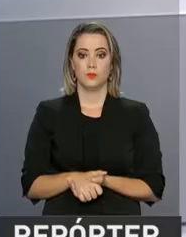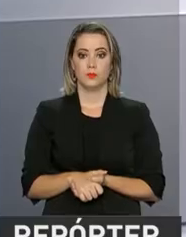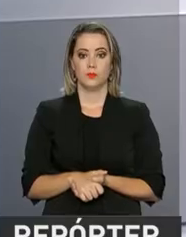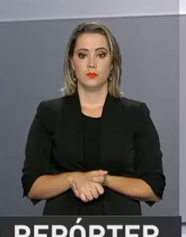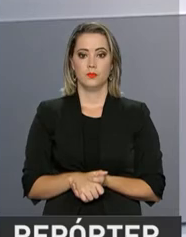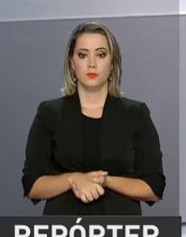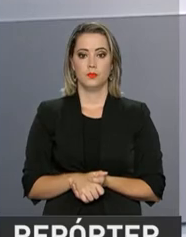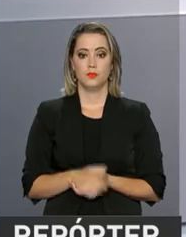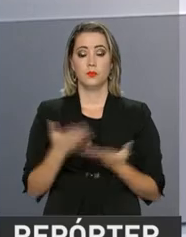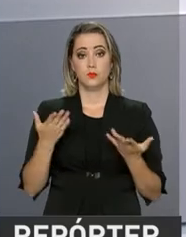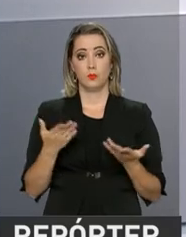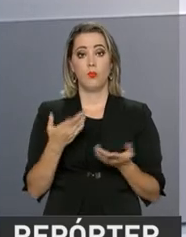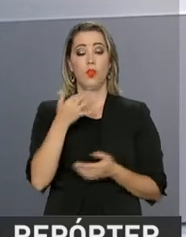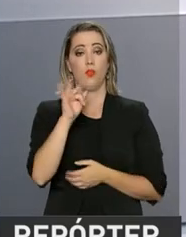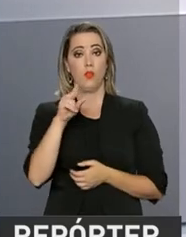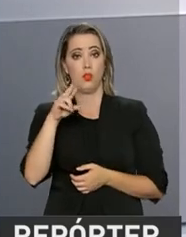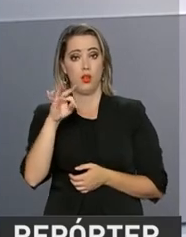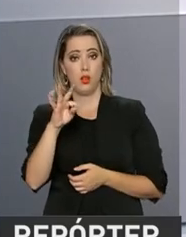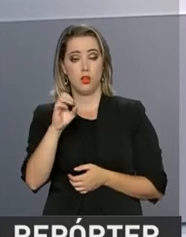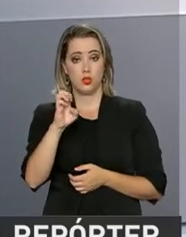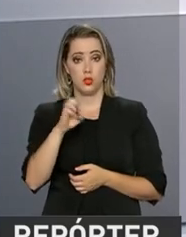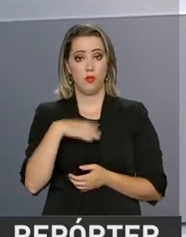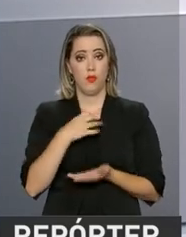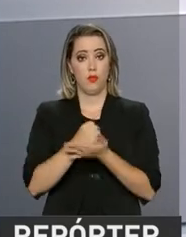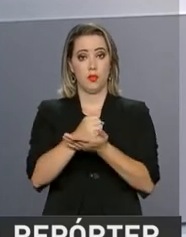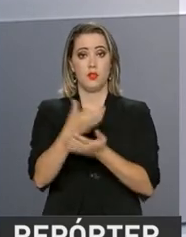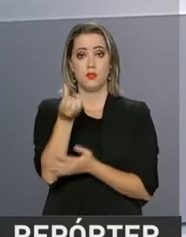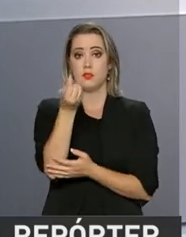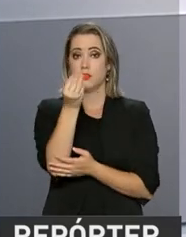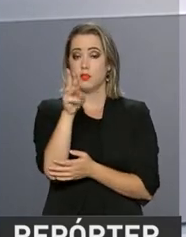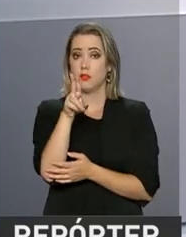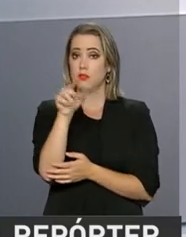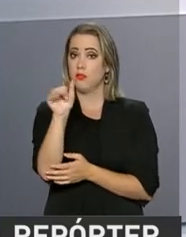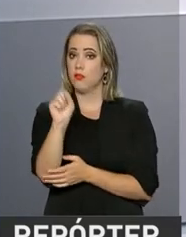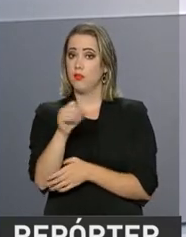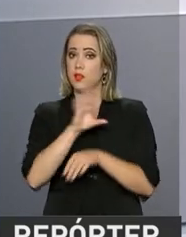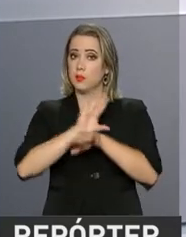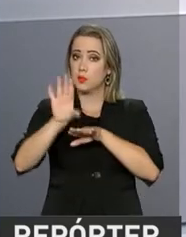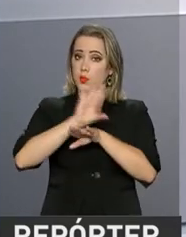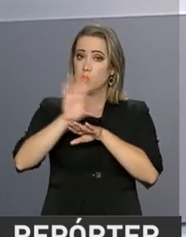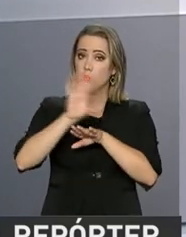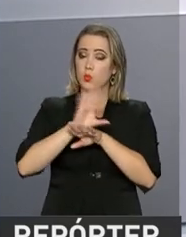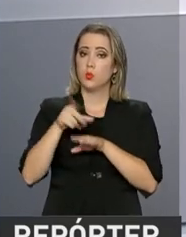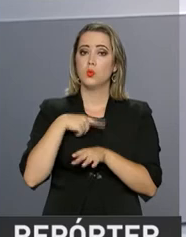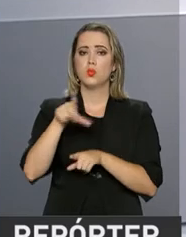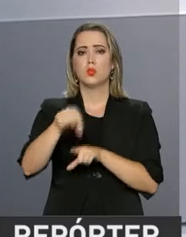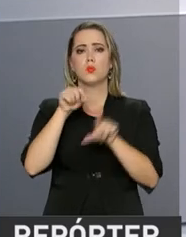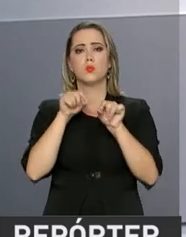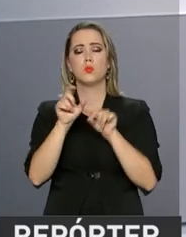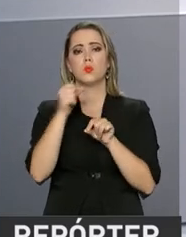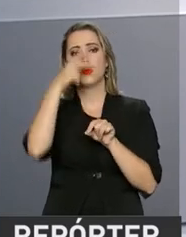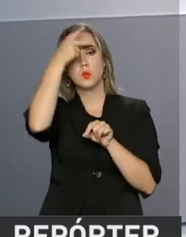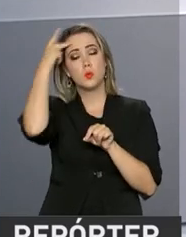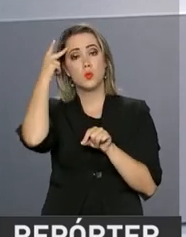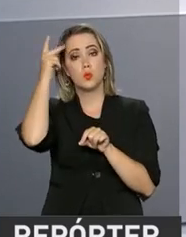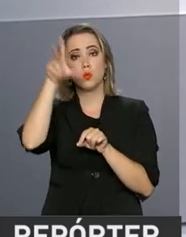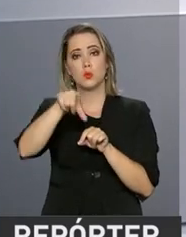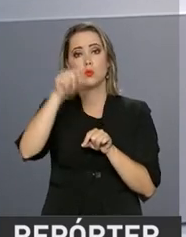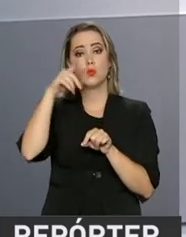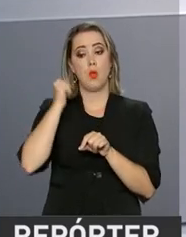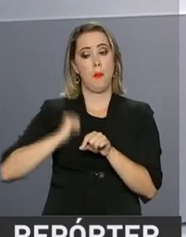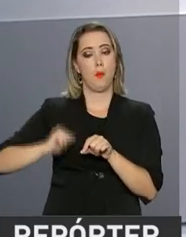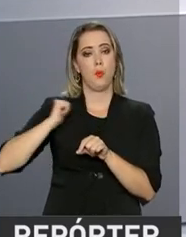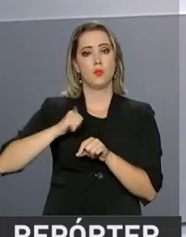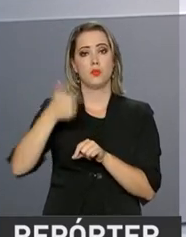bem arrumada e oferece 60 vagas para o curso da escola nacional de circo os selecionados vão receber uma bolsa de dois